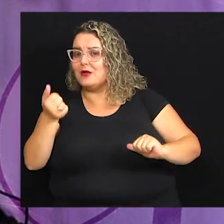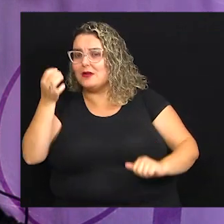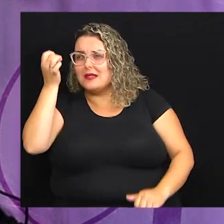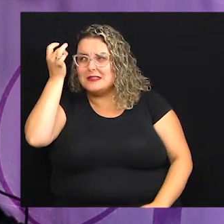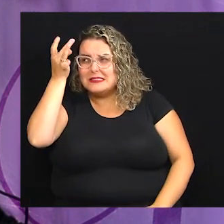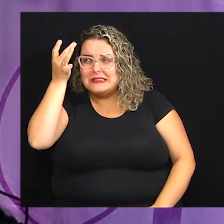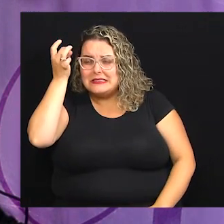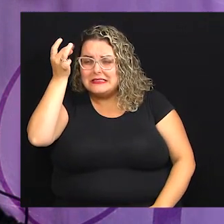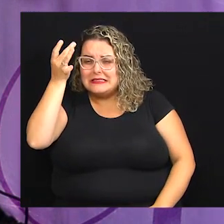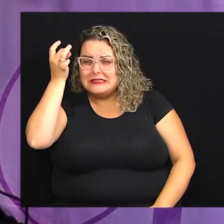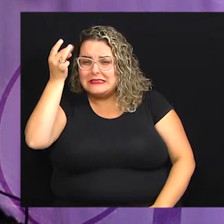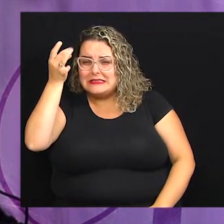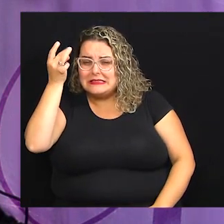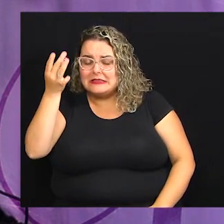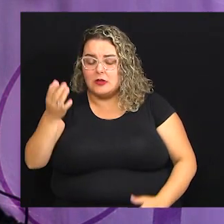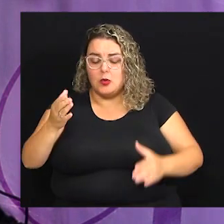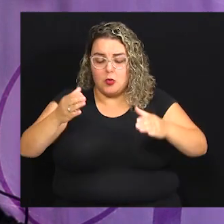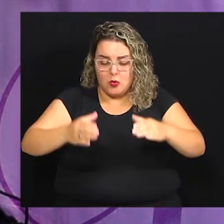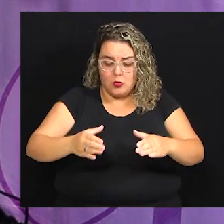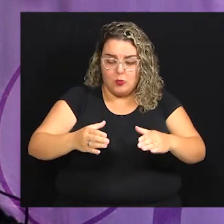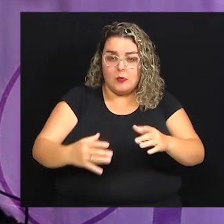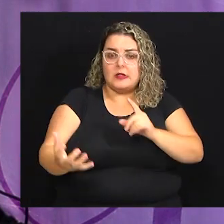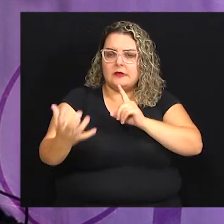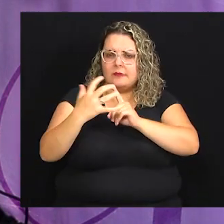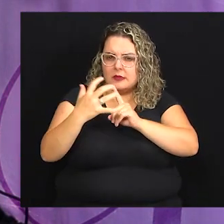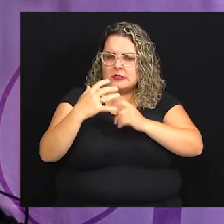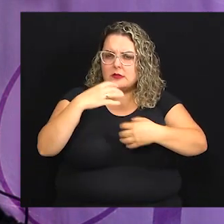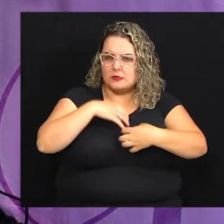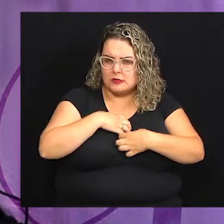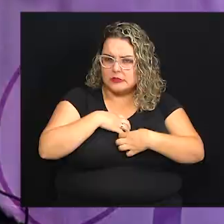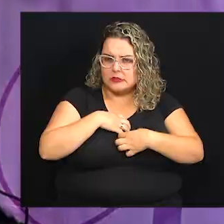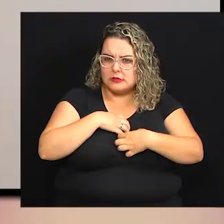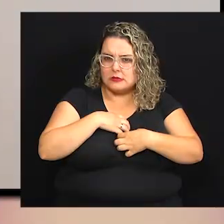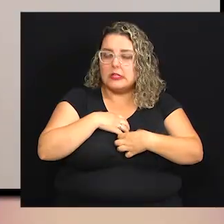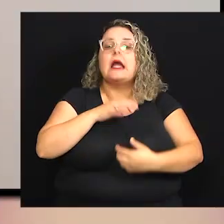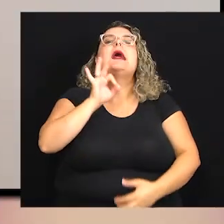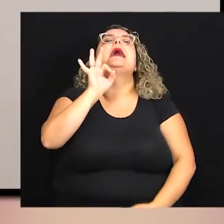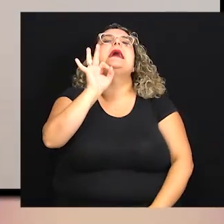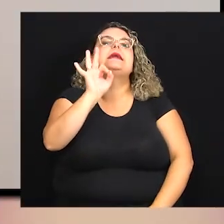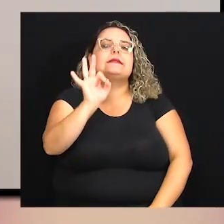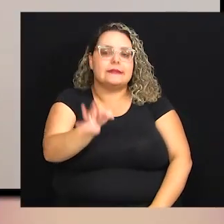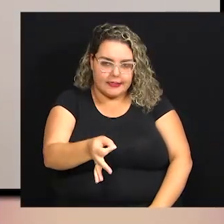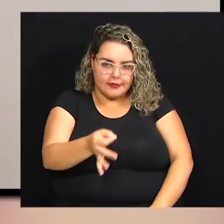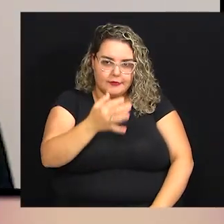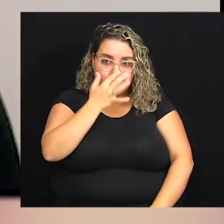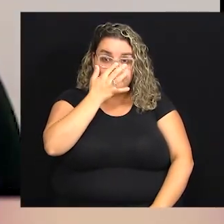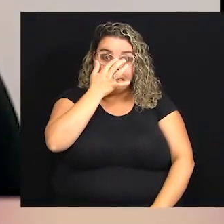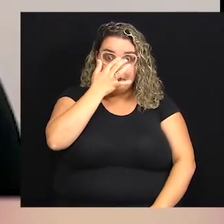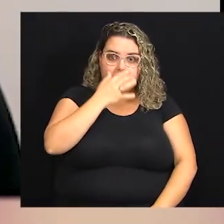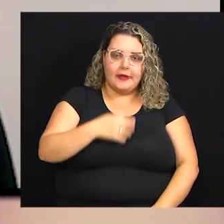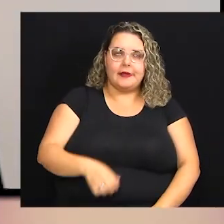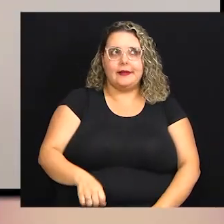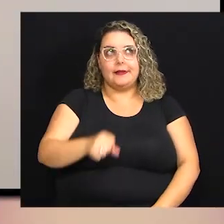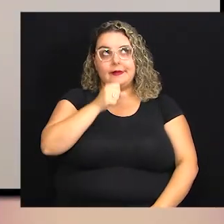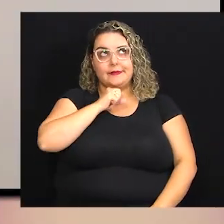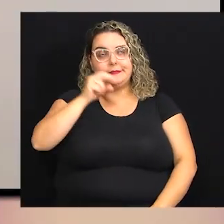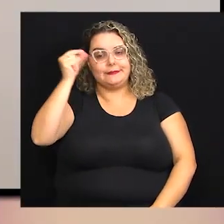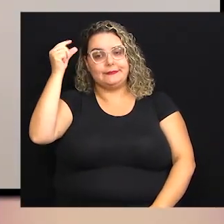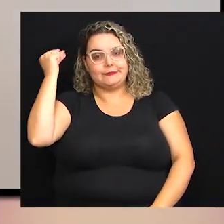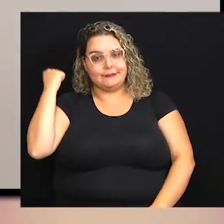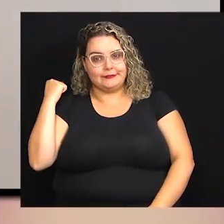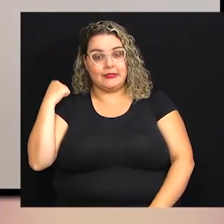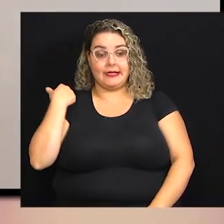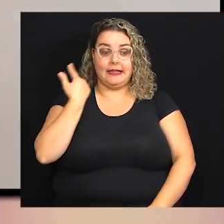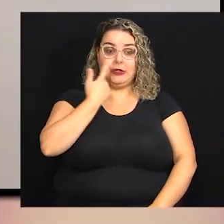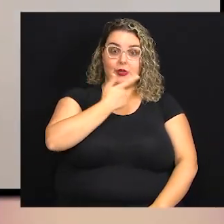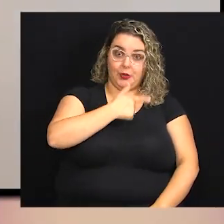melhorar a dor de cabeça. O que a gente põe no nosso prato vai influenciar o que a gente vai sentir. Exatamente, é aquele velho ditado,